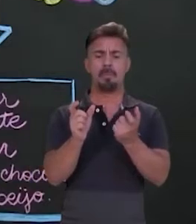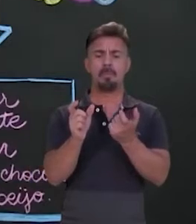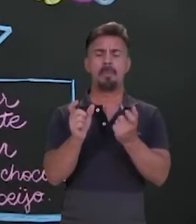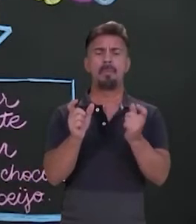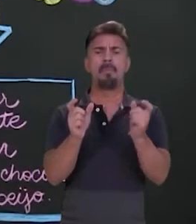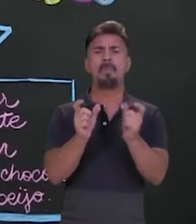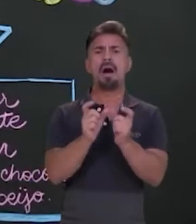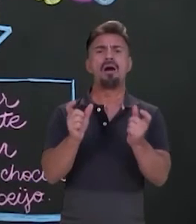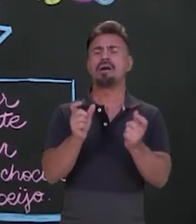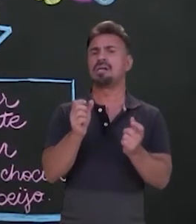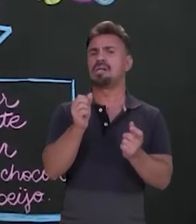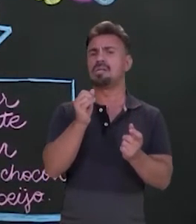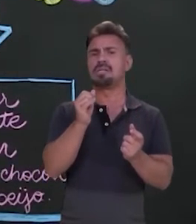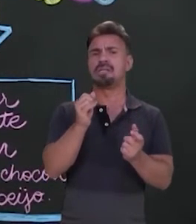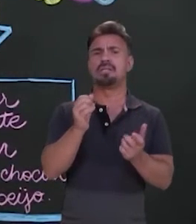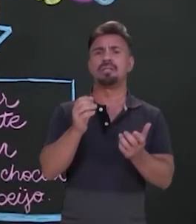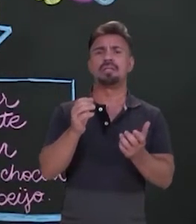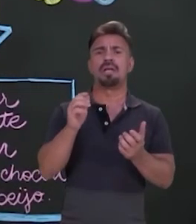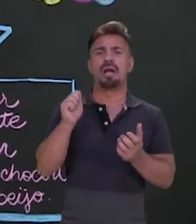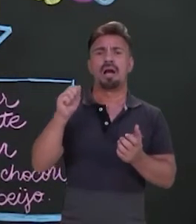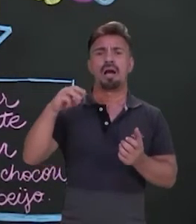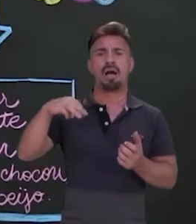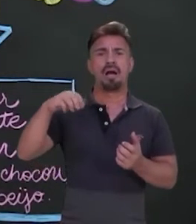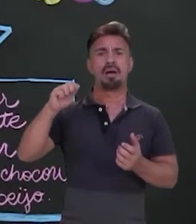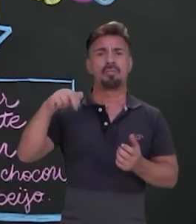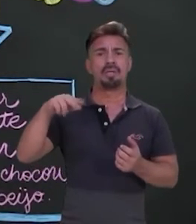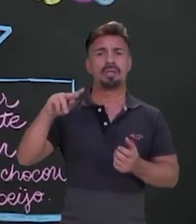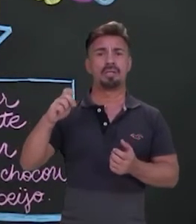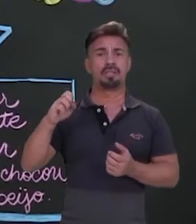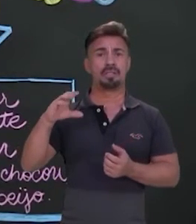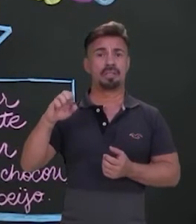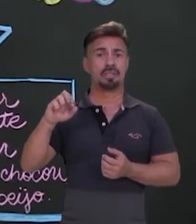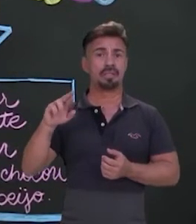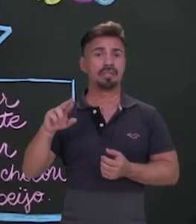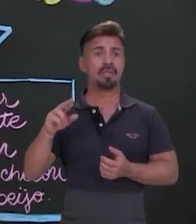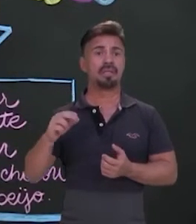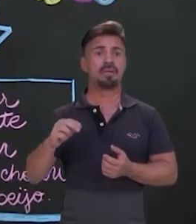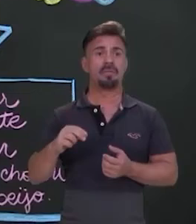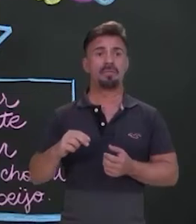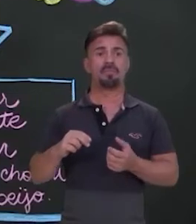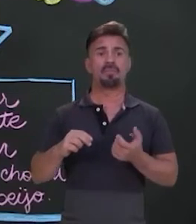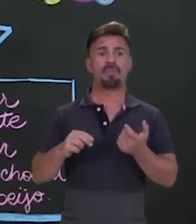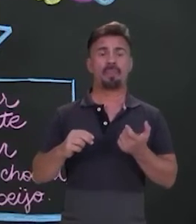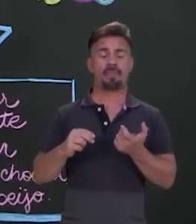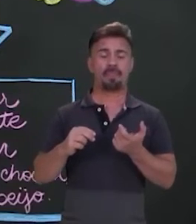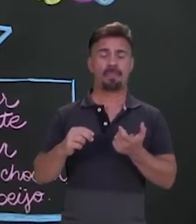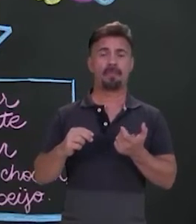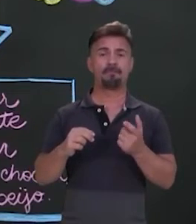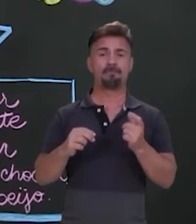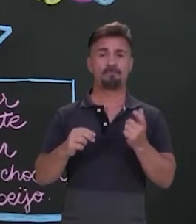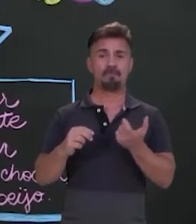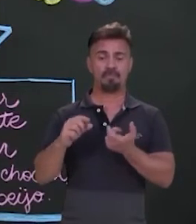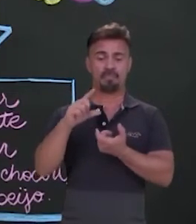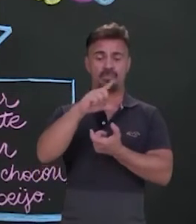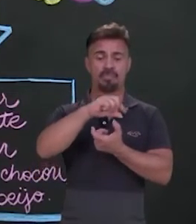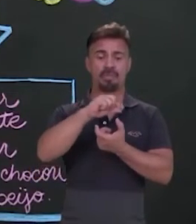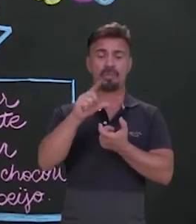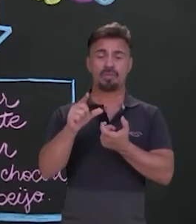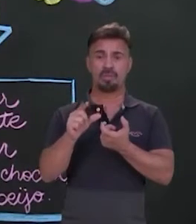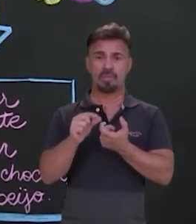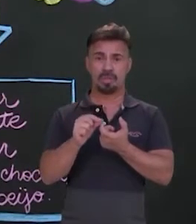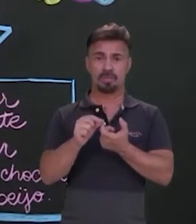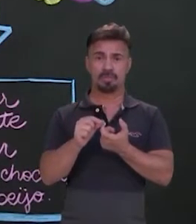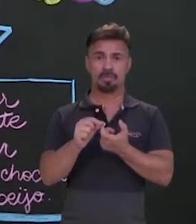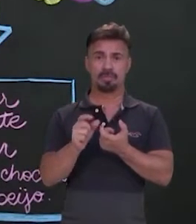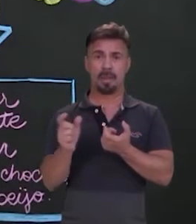como amanhecer, por exemplo. Então, nesse caso, onde a gente coloca um prefixo e um sufixo ao mesmo tempo